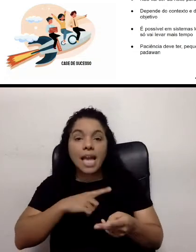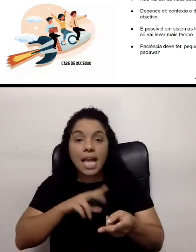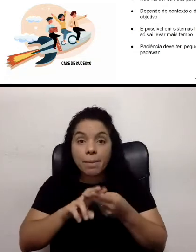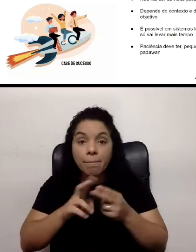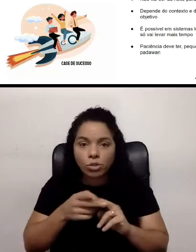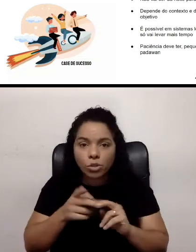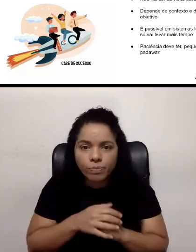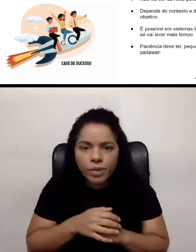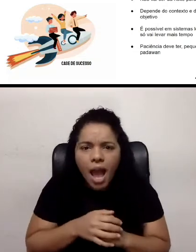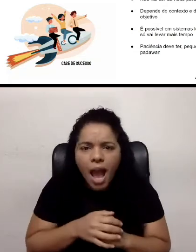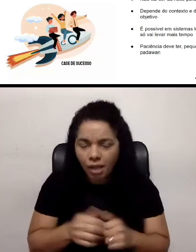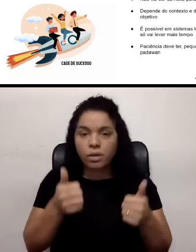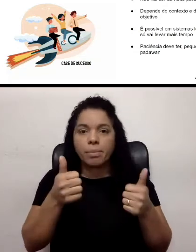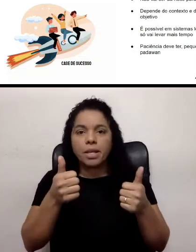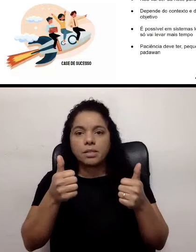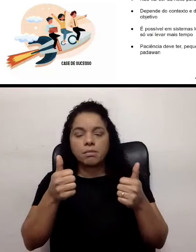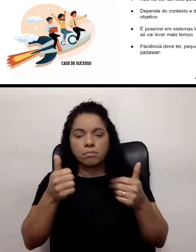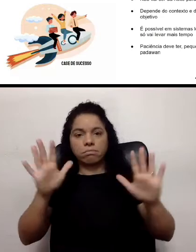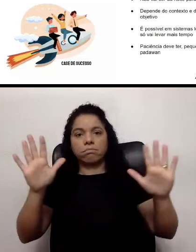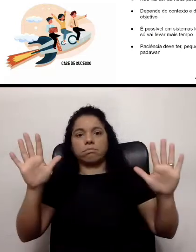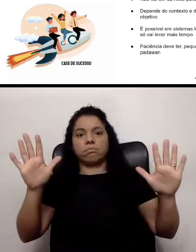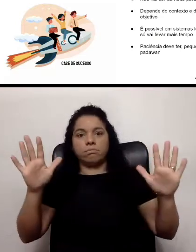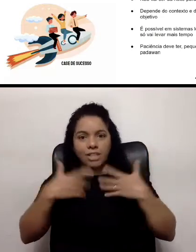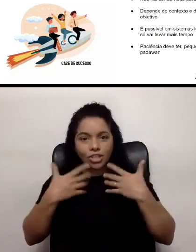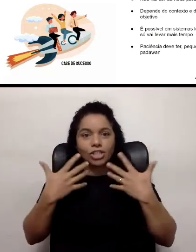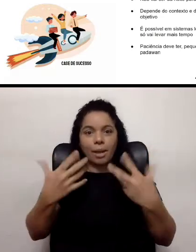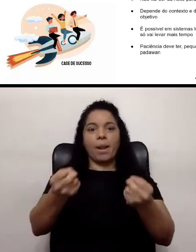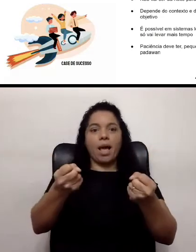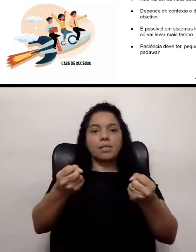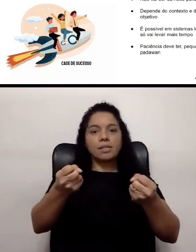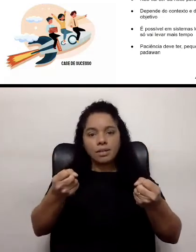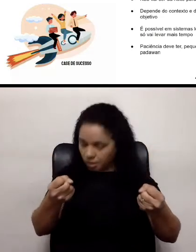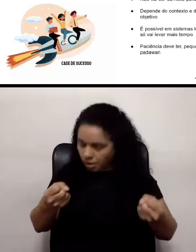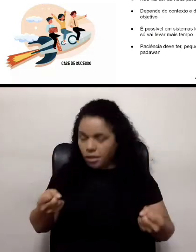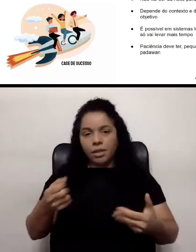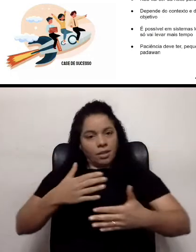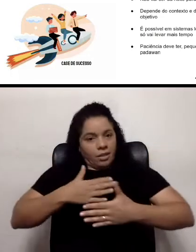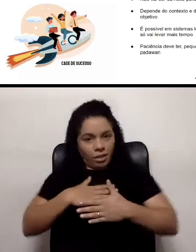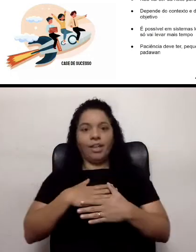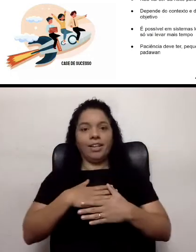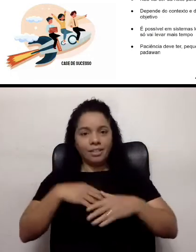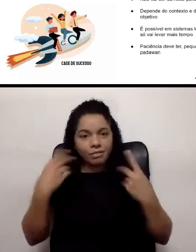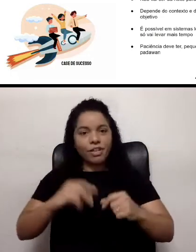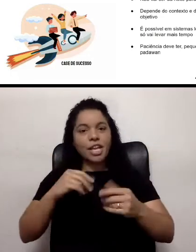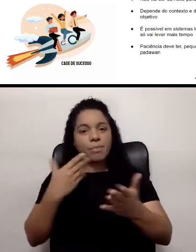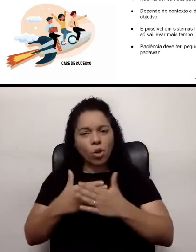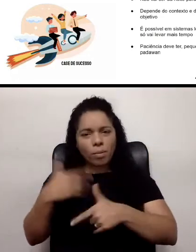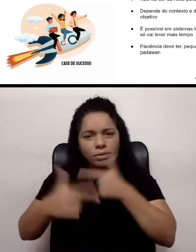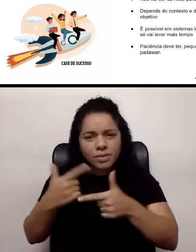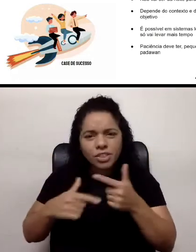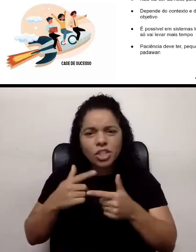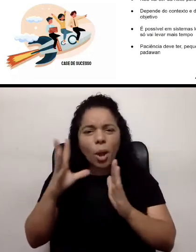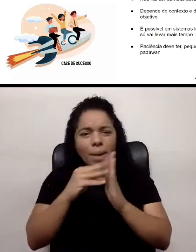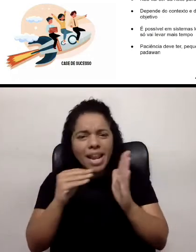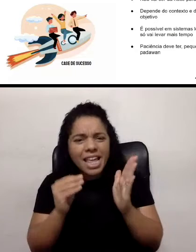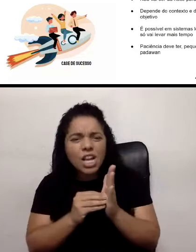back. Beleza, vamos lá. A gente abraça, firme no jogo e corre atrás. Aí corri atrás da